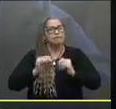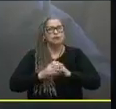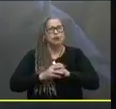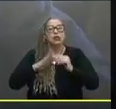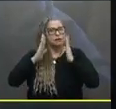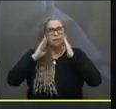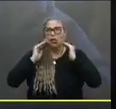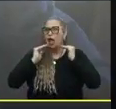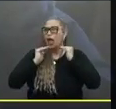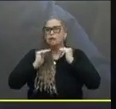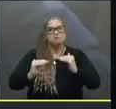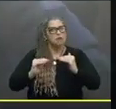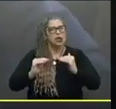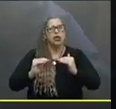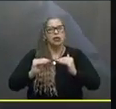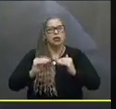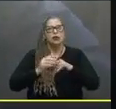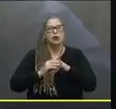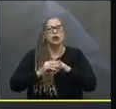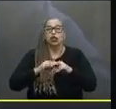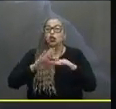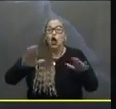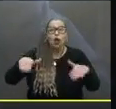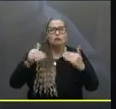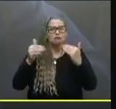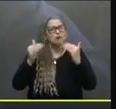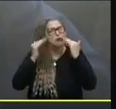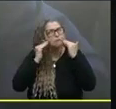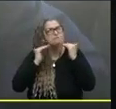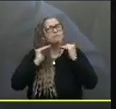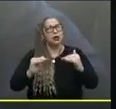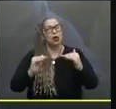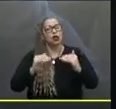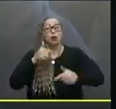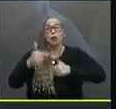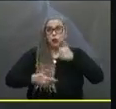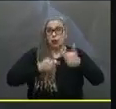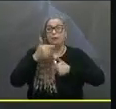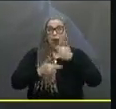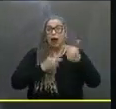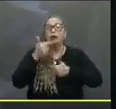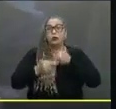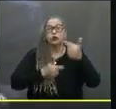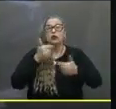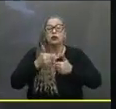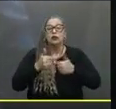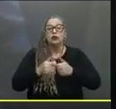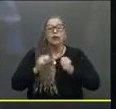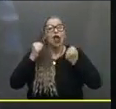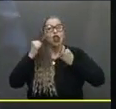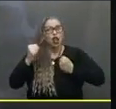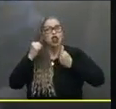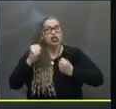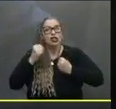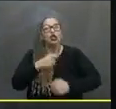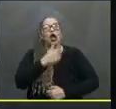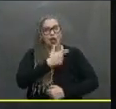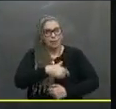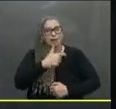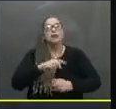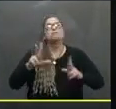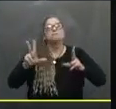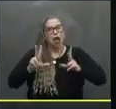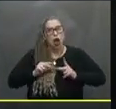Ele me respeita, eu ganhei o respeito deles com trabalho, mas o torcedor gremista, eu acho que